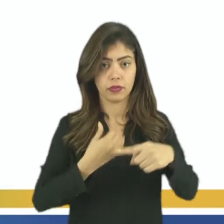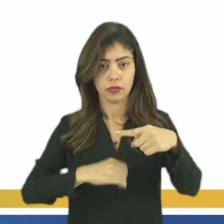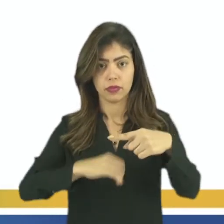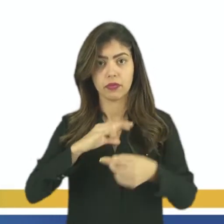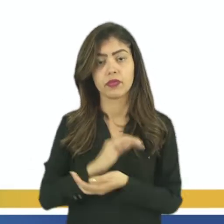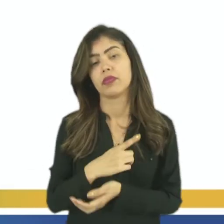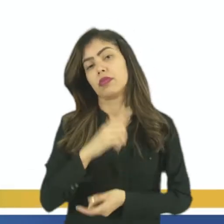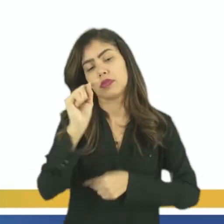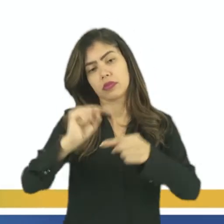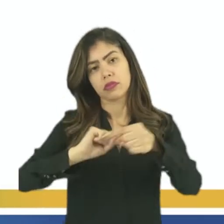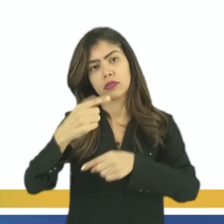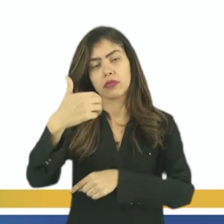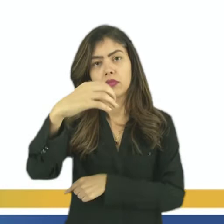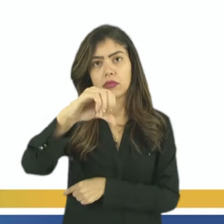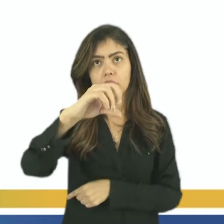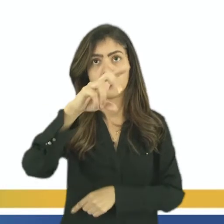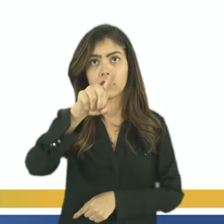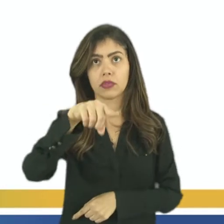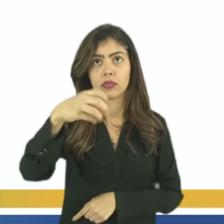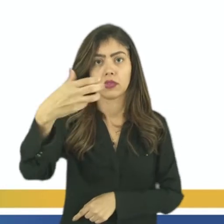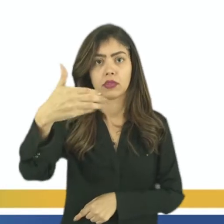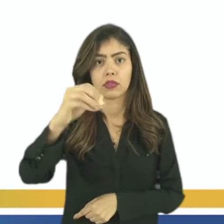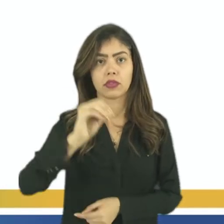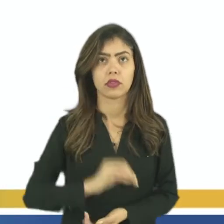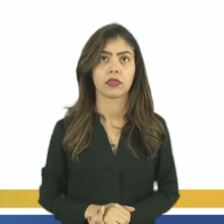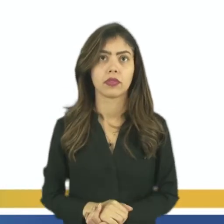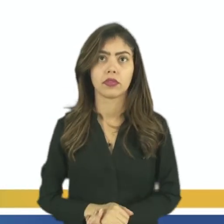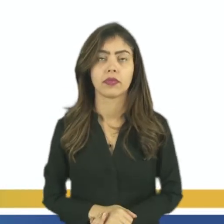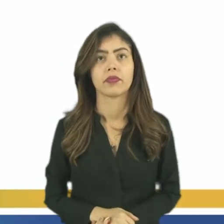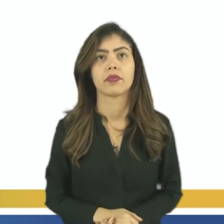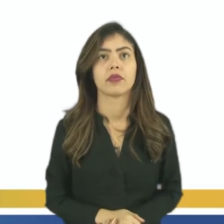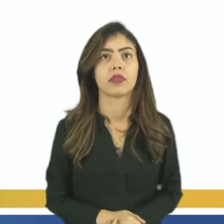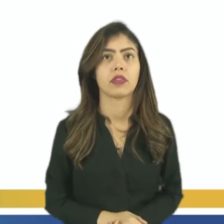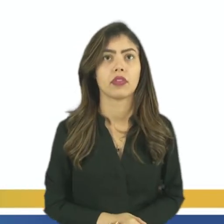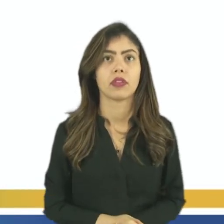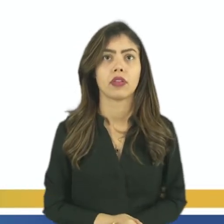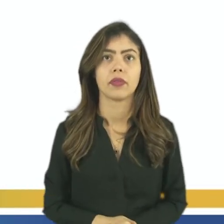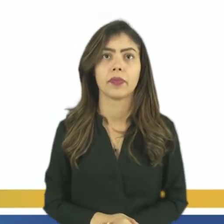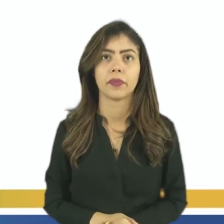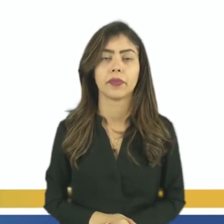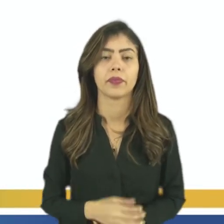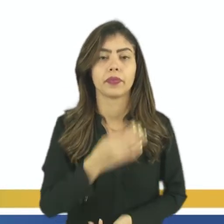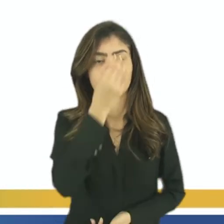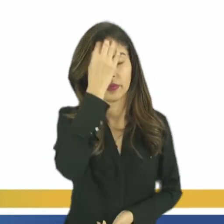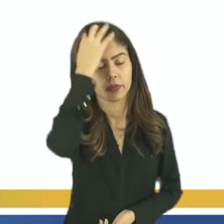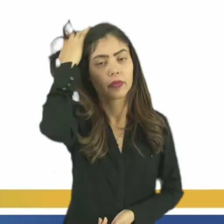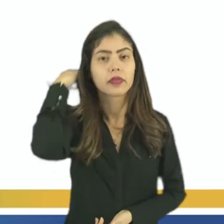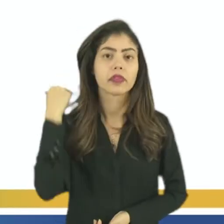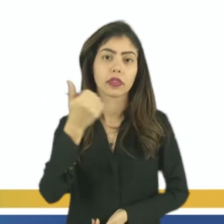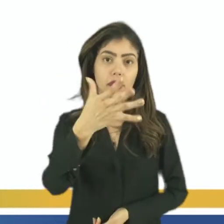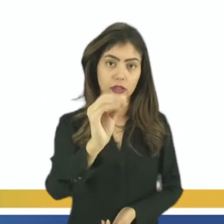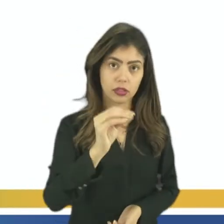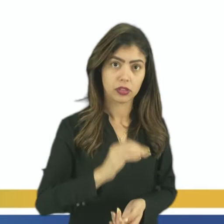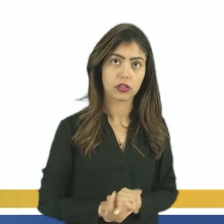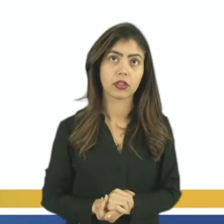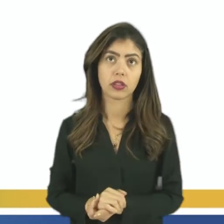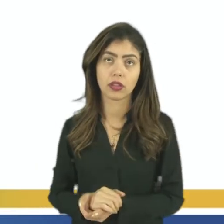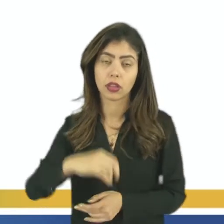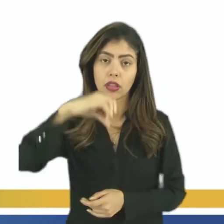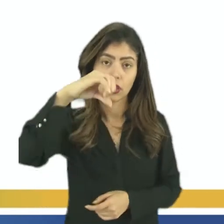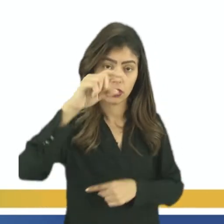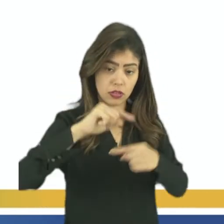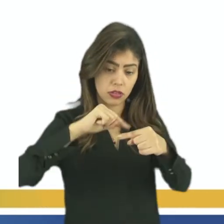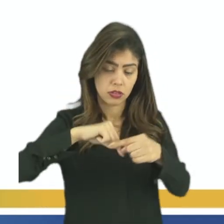então eu vou dividir 90 para nove vai dar né quando dividir o 90 para nove vai dar 10 e